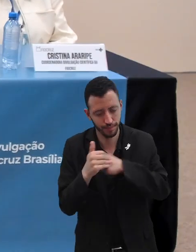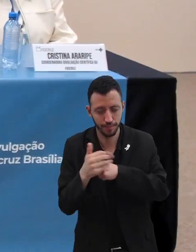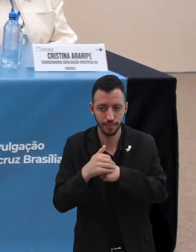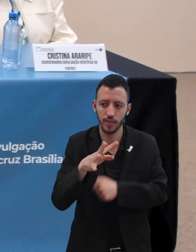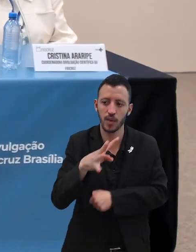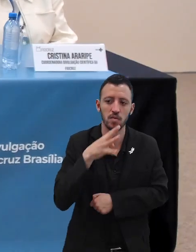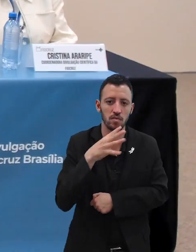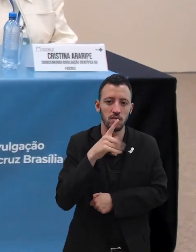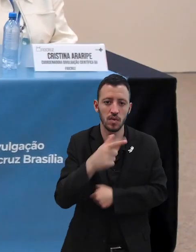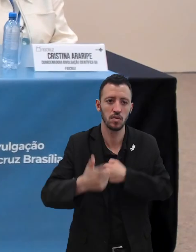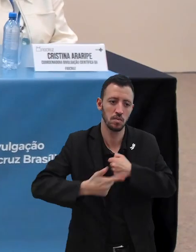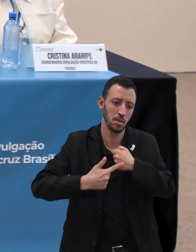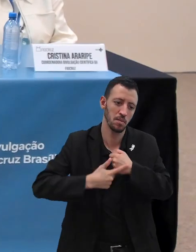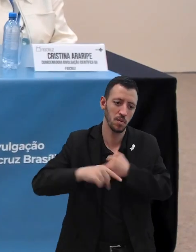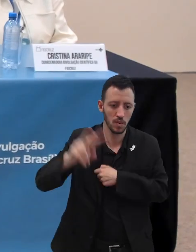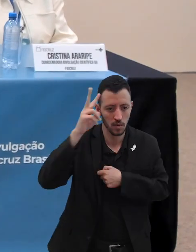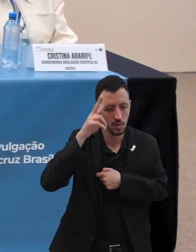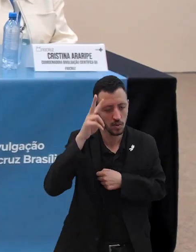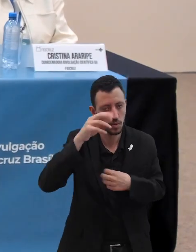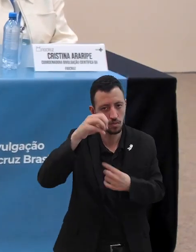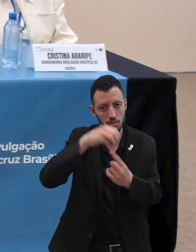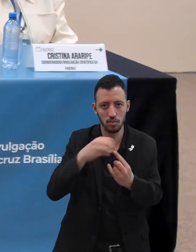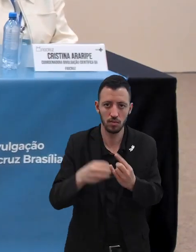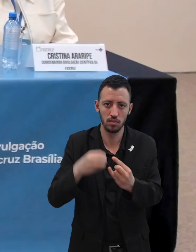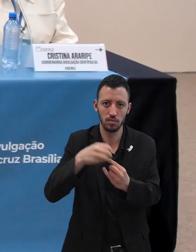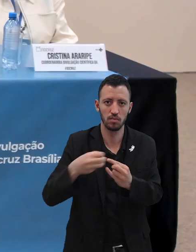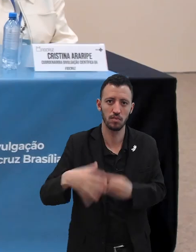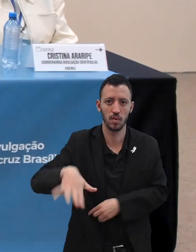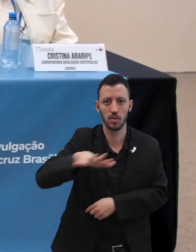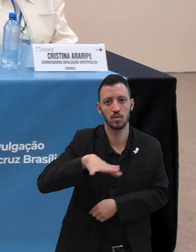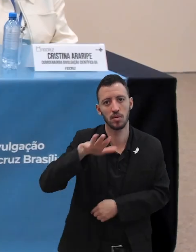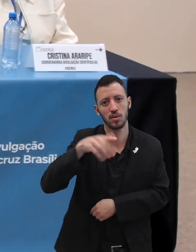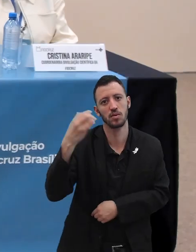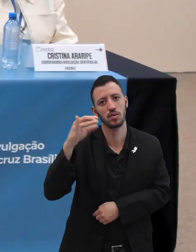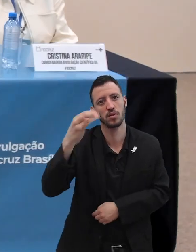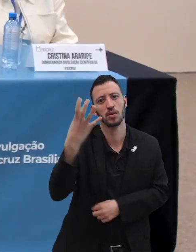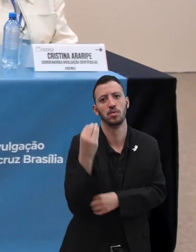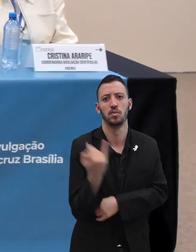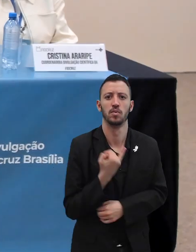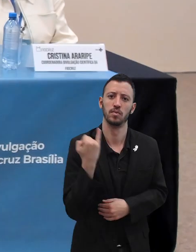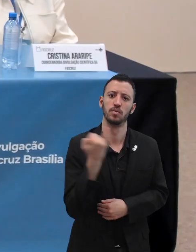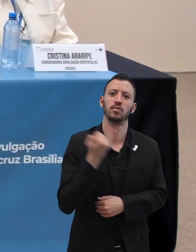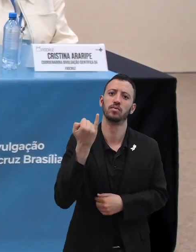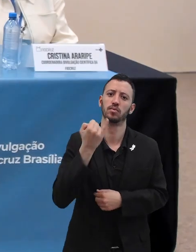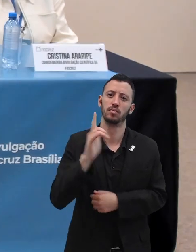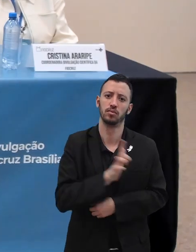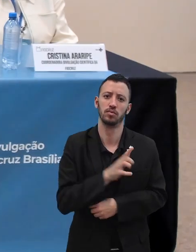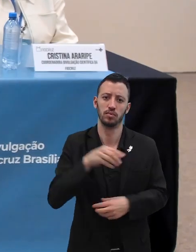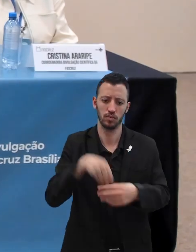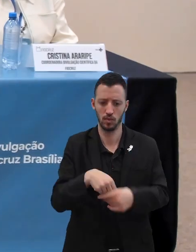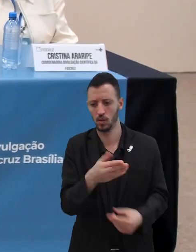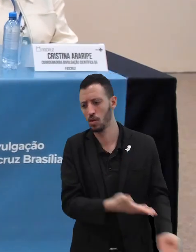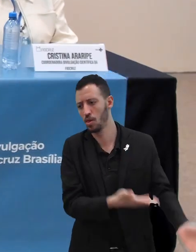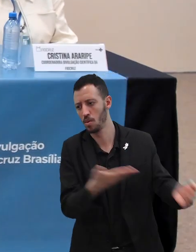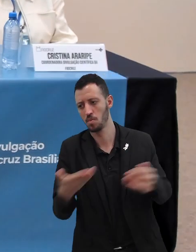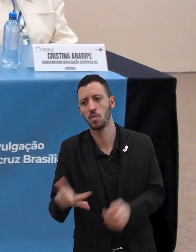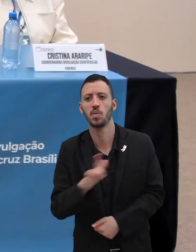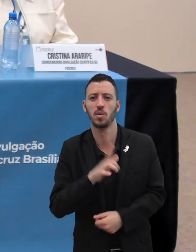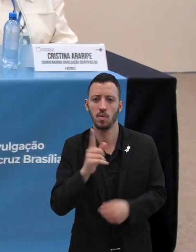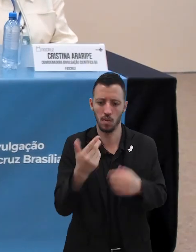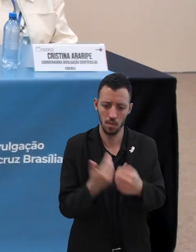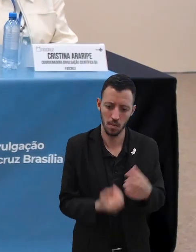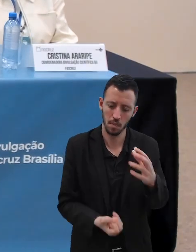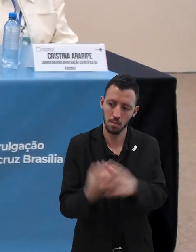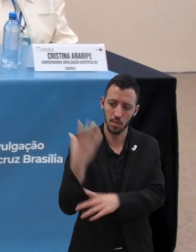e reconhecimento do papel histórico da Fiocruz no campo da ciência. Então, é muito importante ter o senhor aqui, né, abrindo o